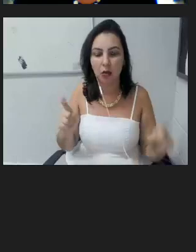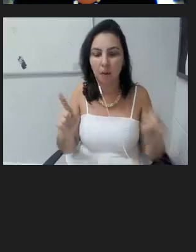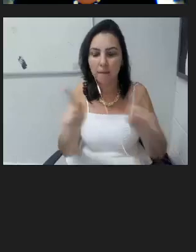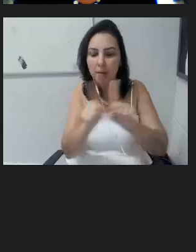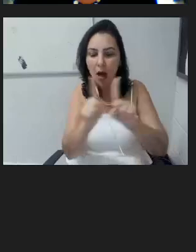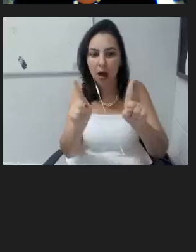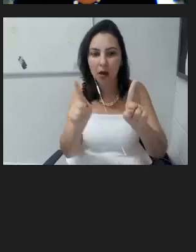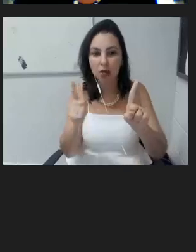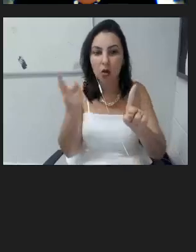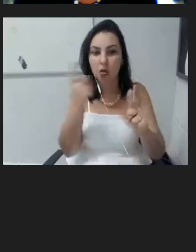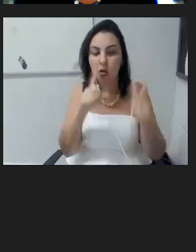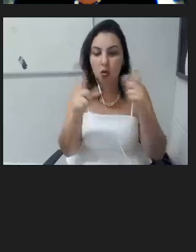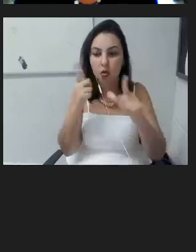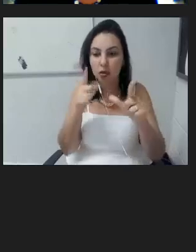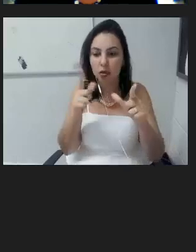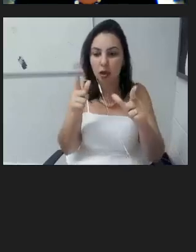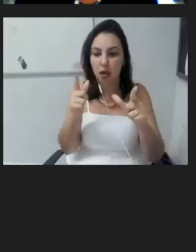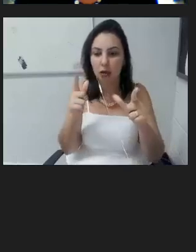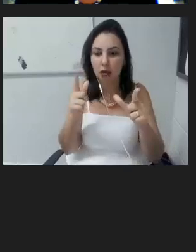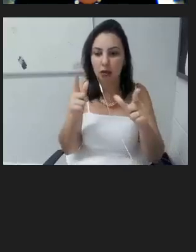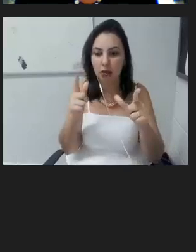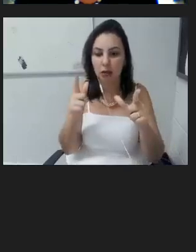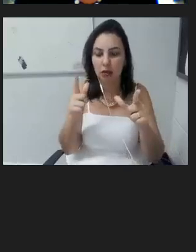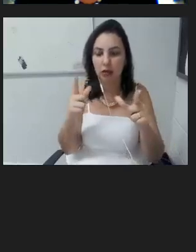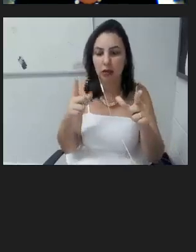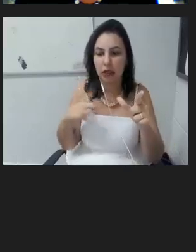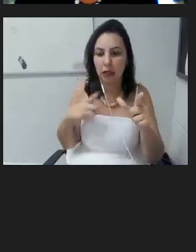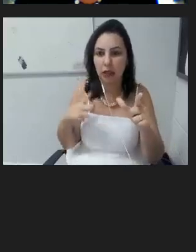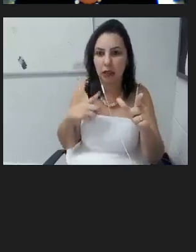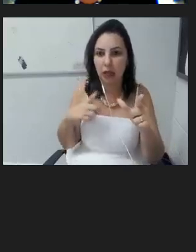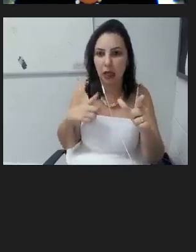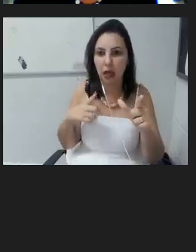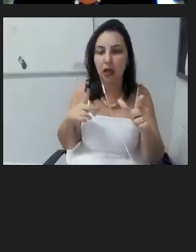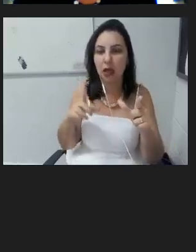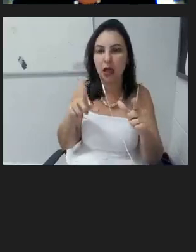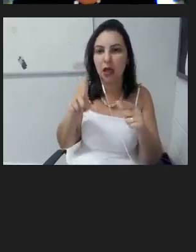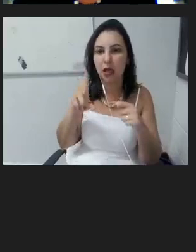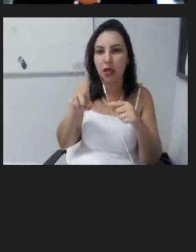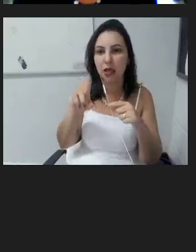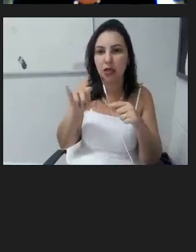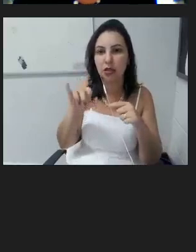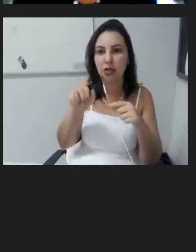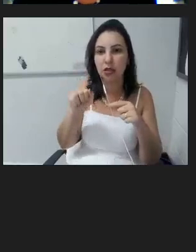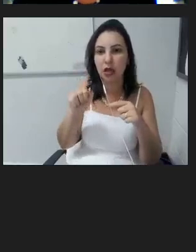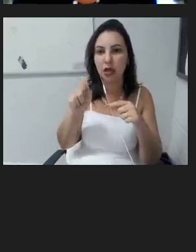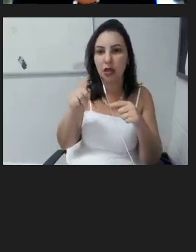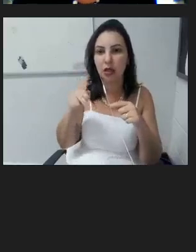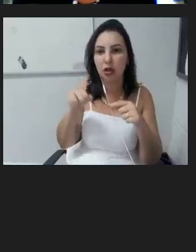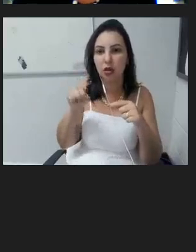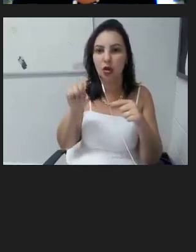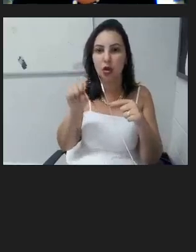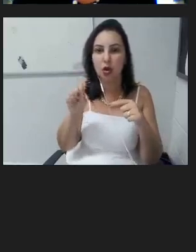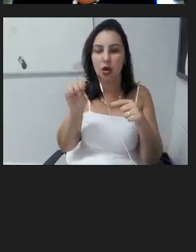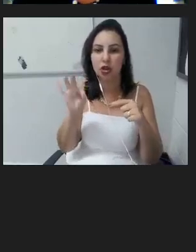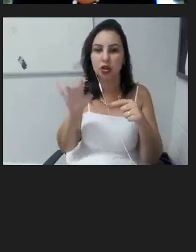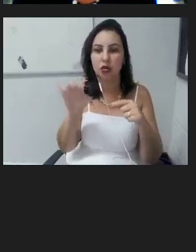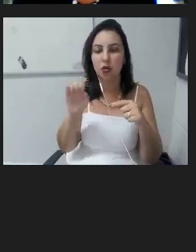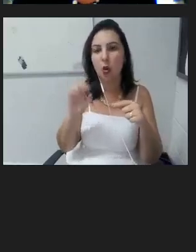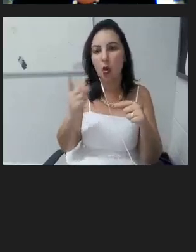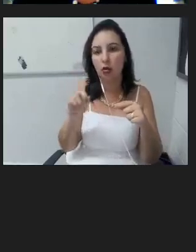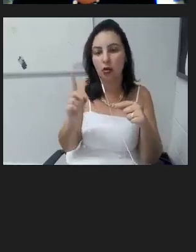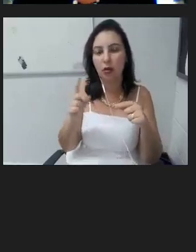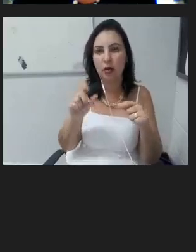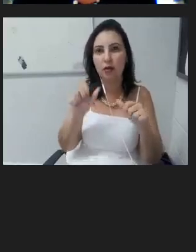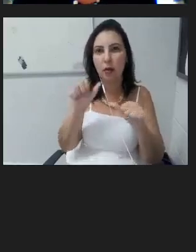com pessoas que têm ou não diagnóstico, mas que apresentam alterações de comportamentos,